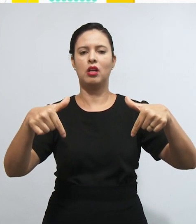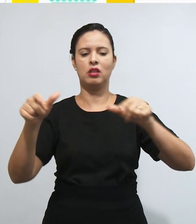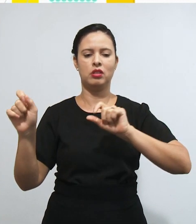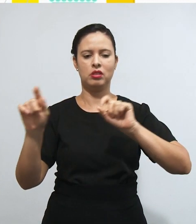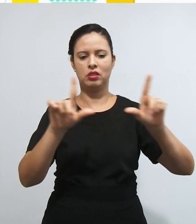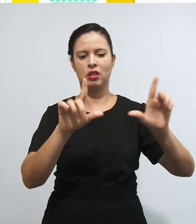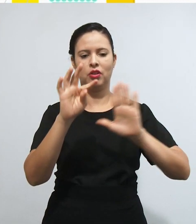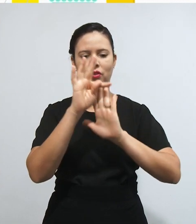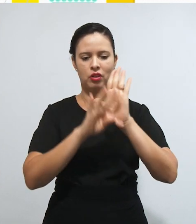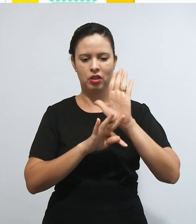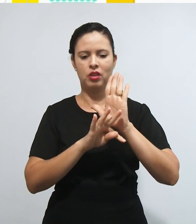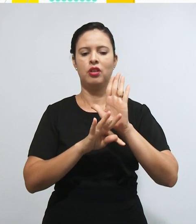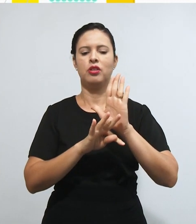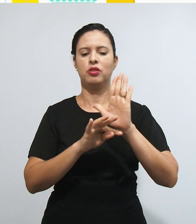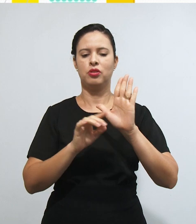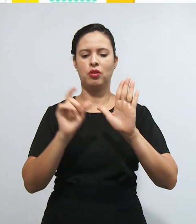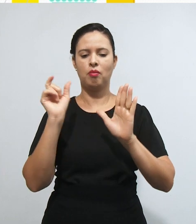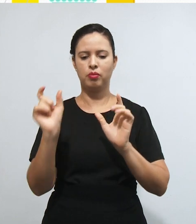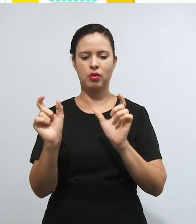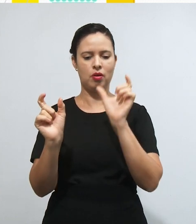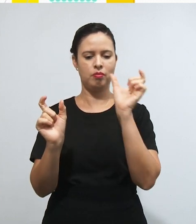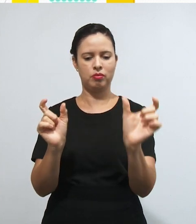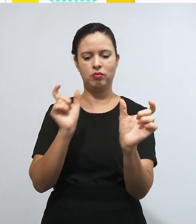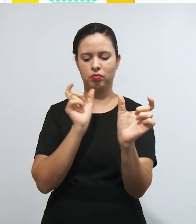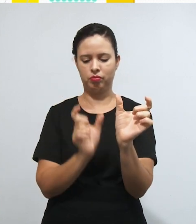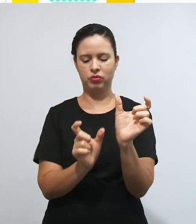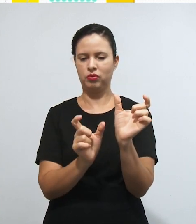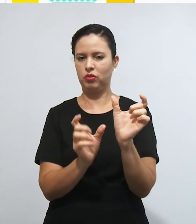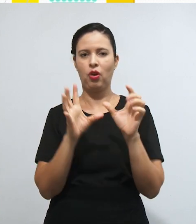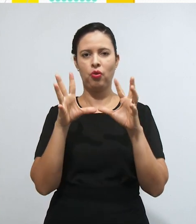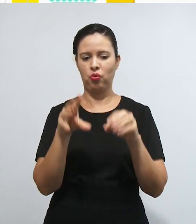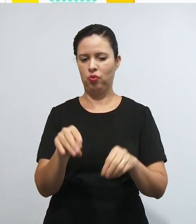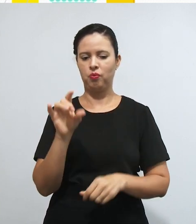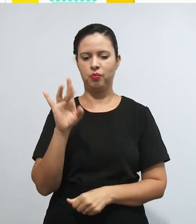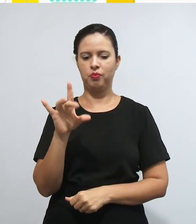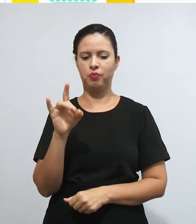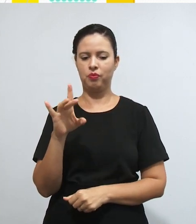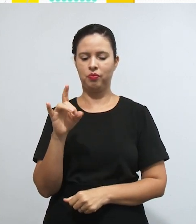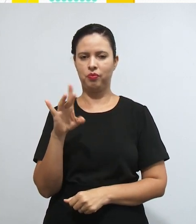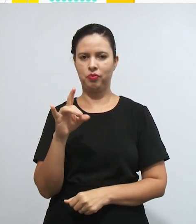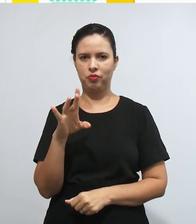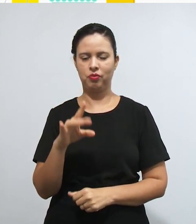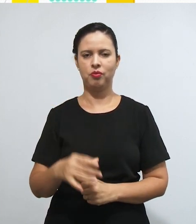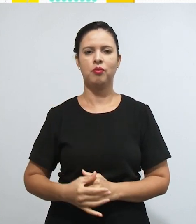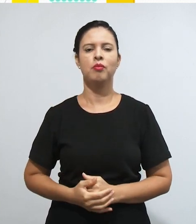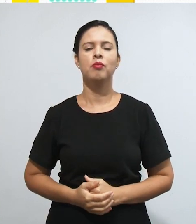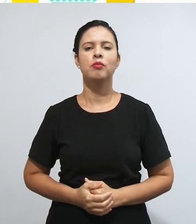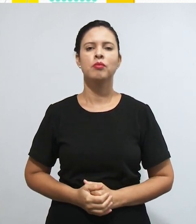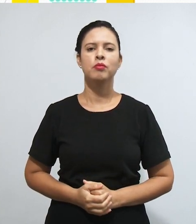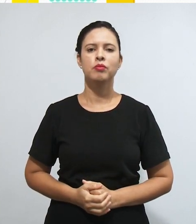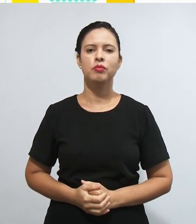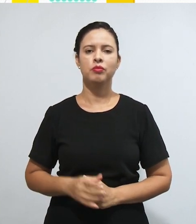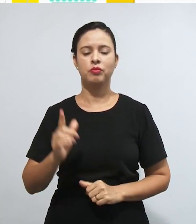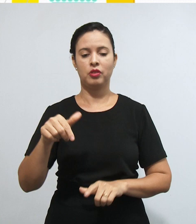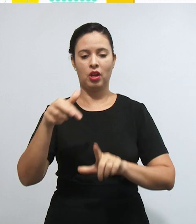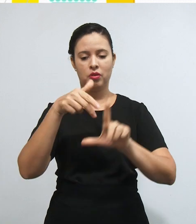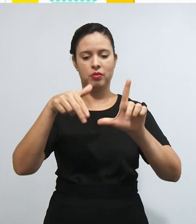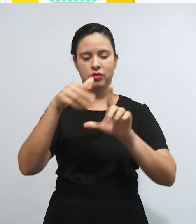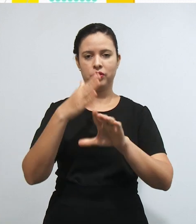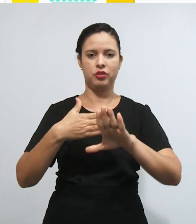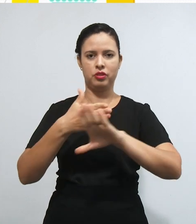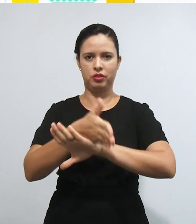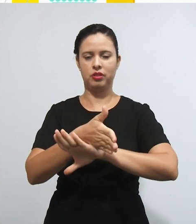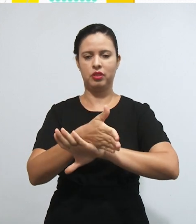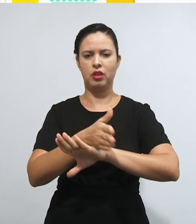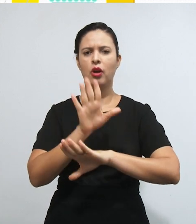texto, aí entrou a elipse, entrou a segunda e entrou a terceira. Certo? Então essas são as animações de entrada. Como